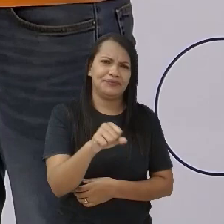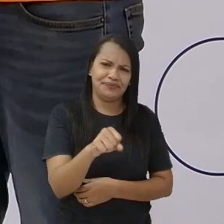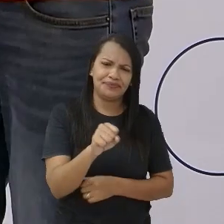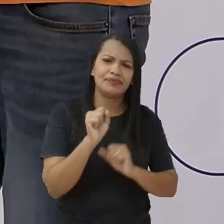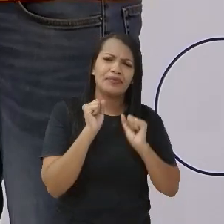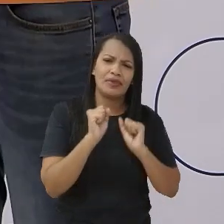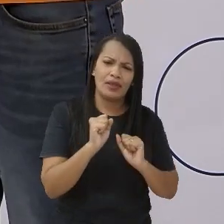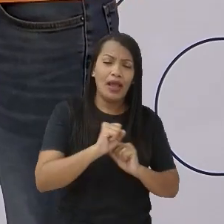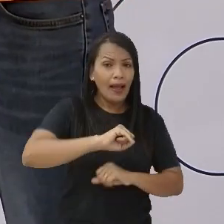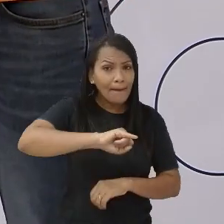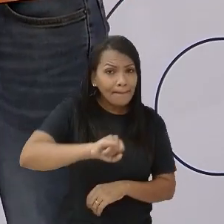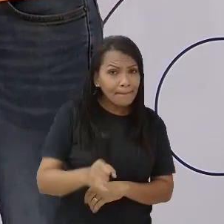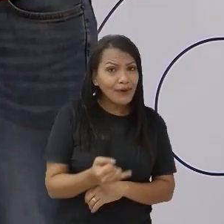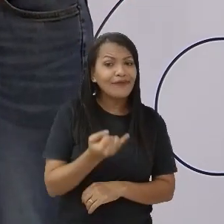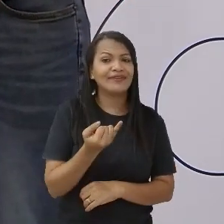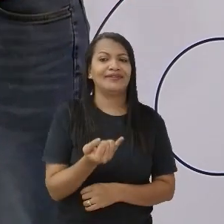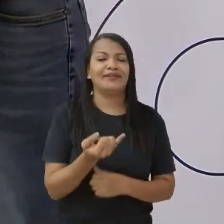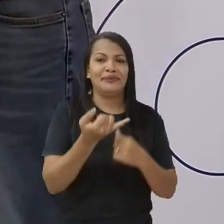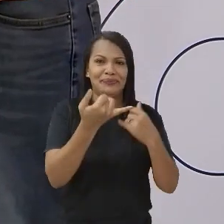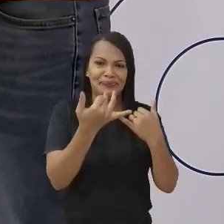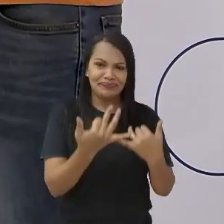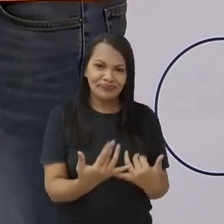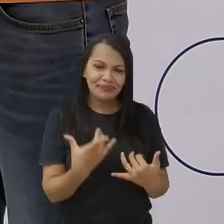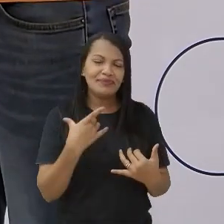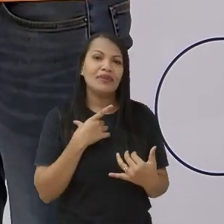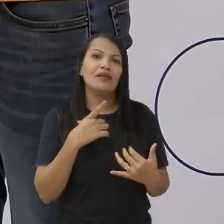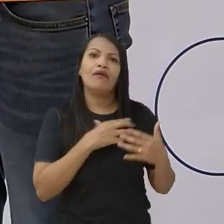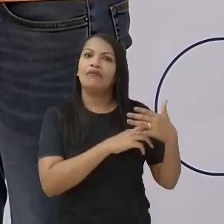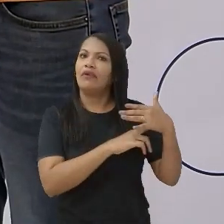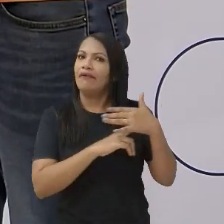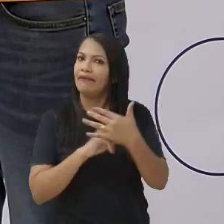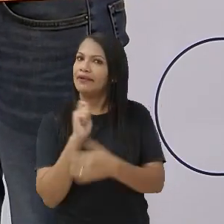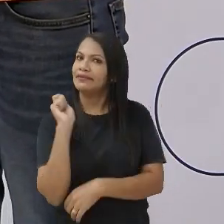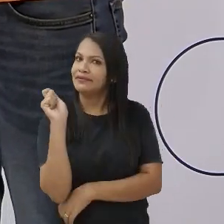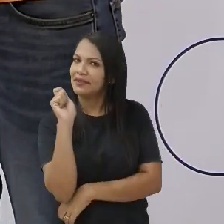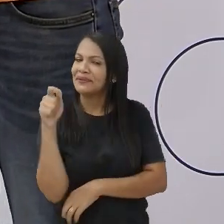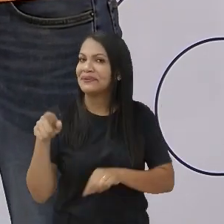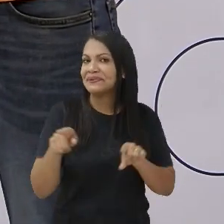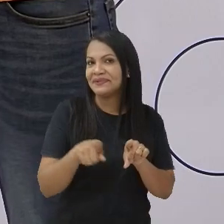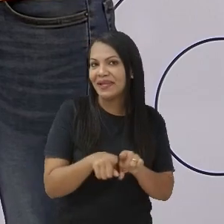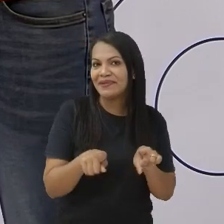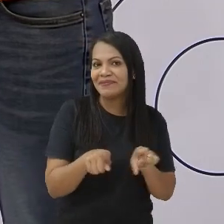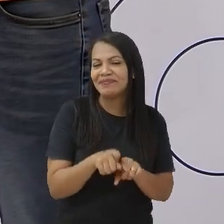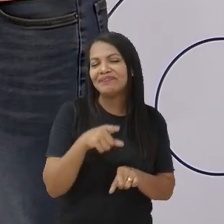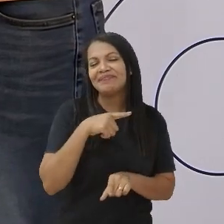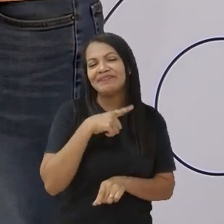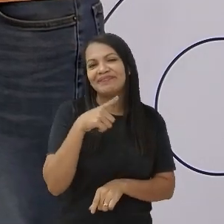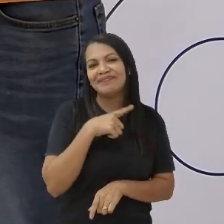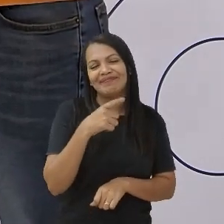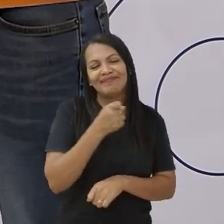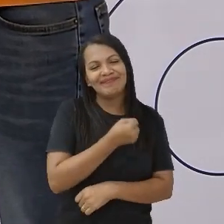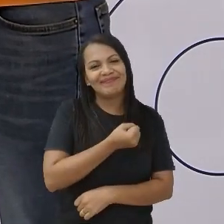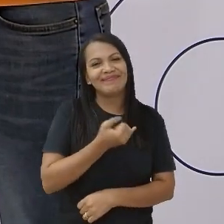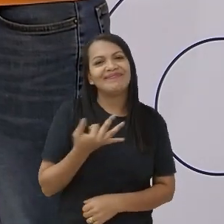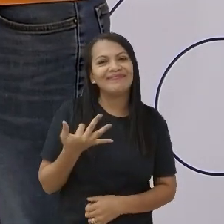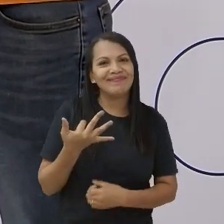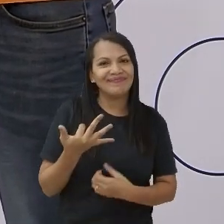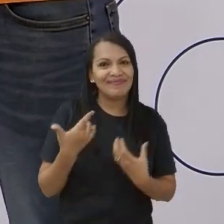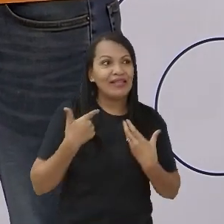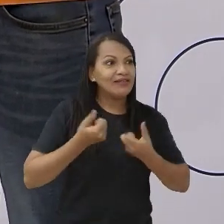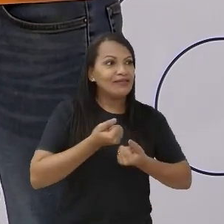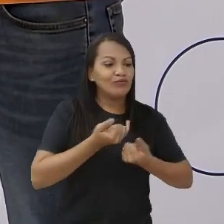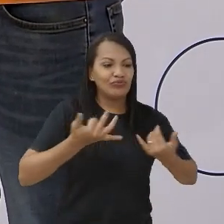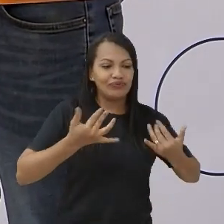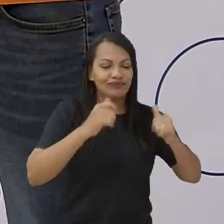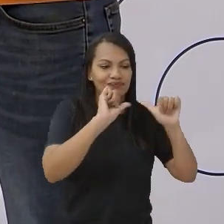gente, aproveitando que nós estamos falando da Feira de Caruaru também, e nós temos ali uma gama, né, uma infinidade